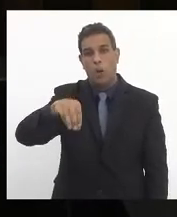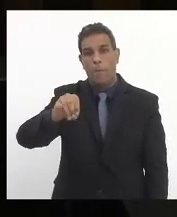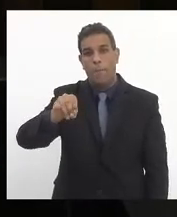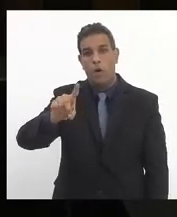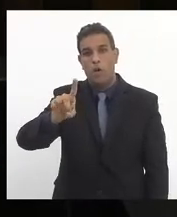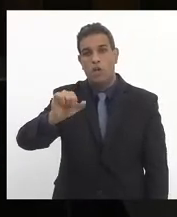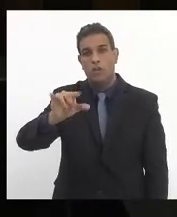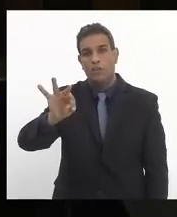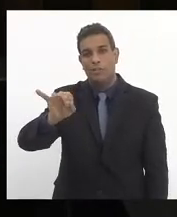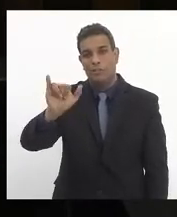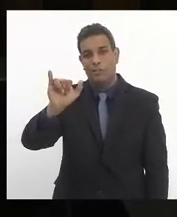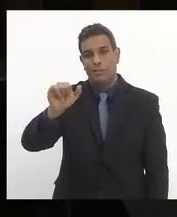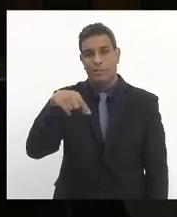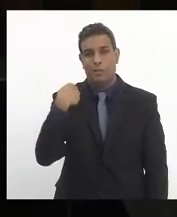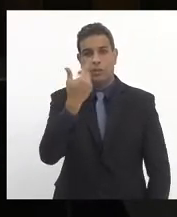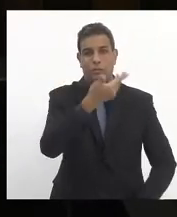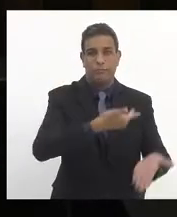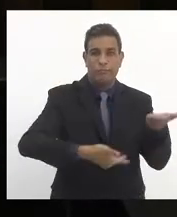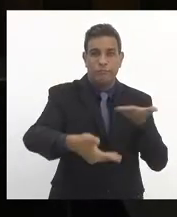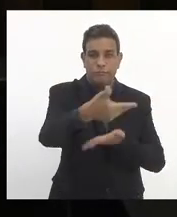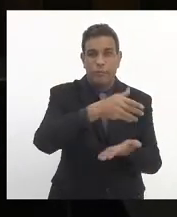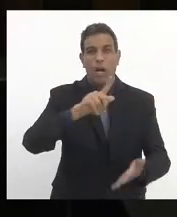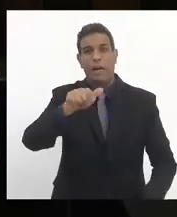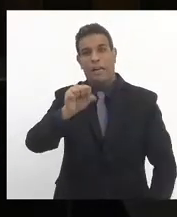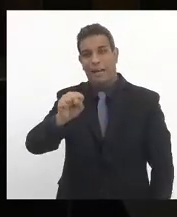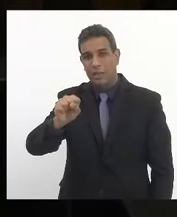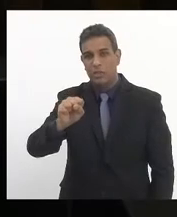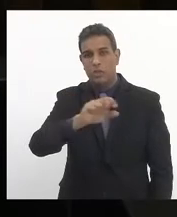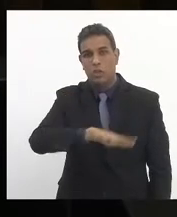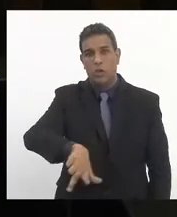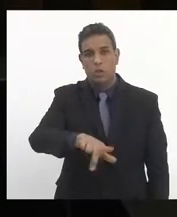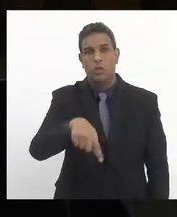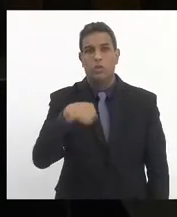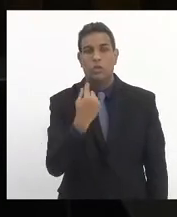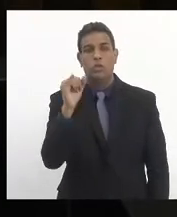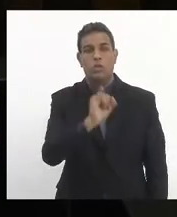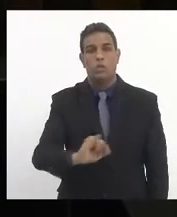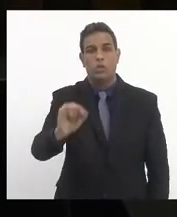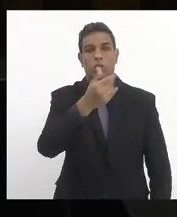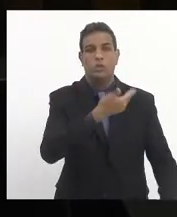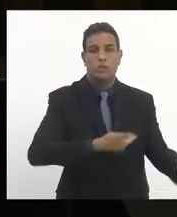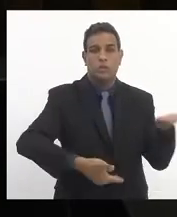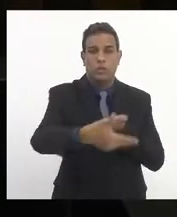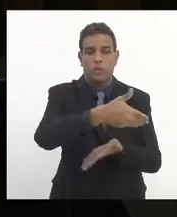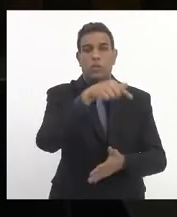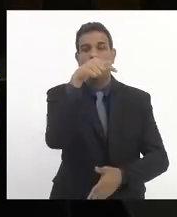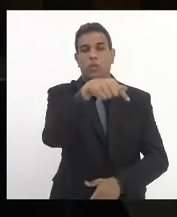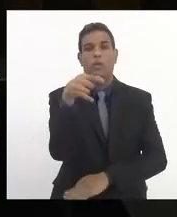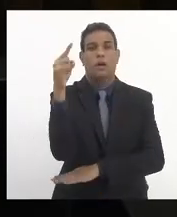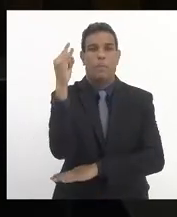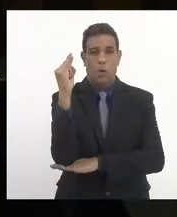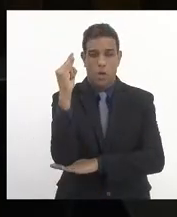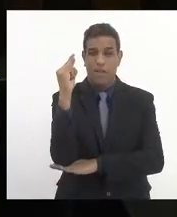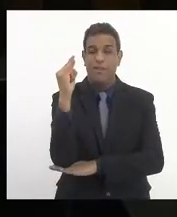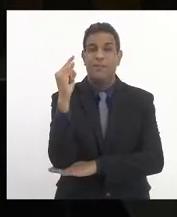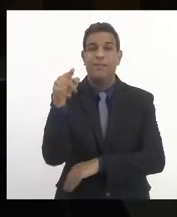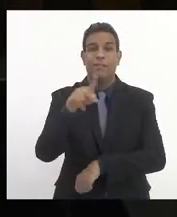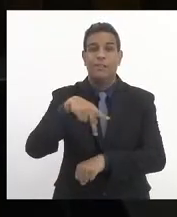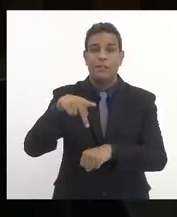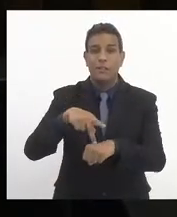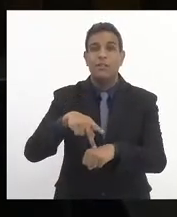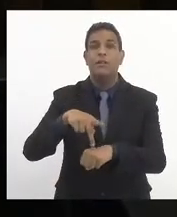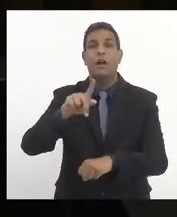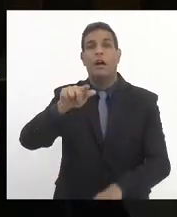não exportamos gás. Ao contrário, importamos gás da Bolívia. E o gás é a